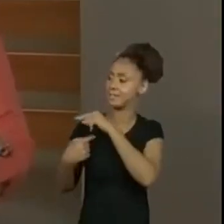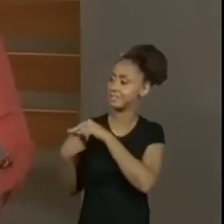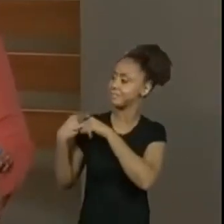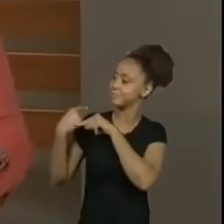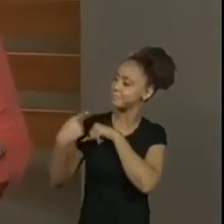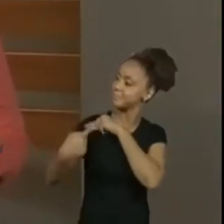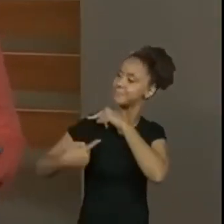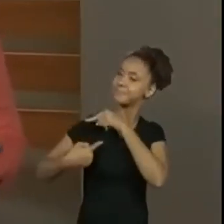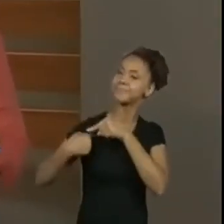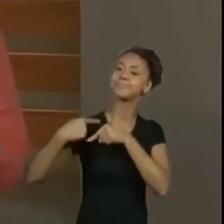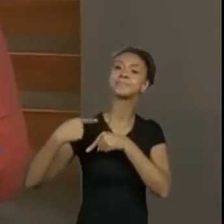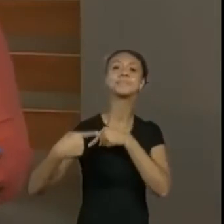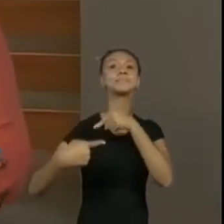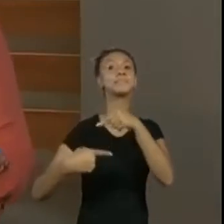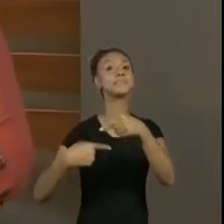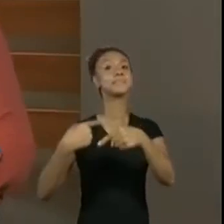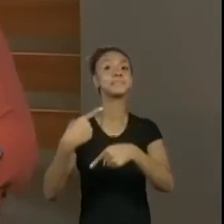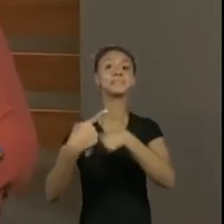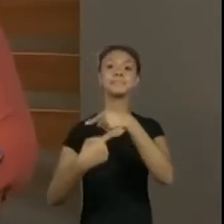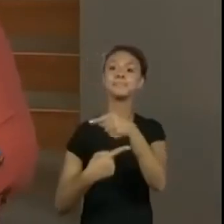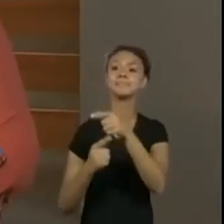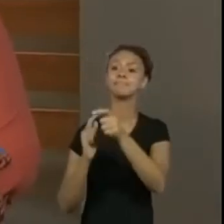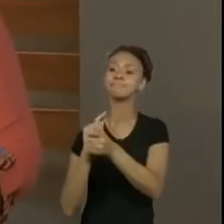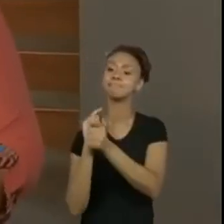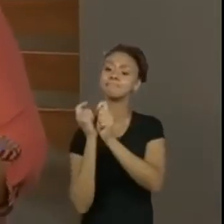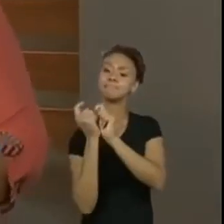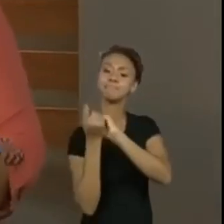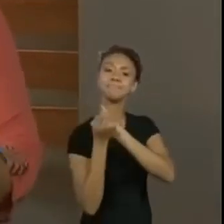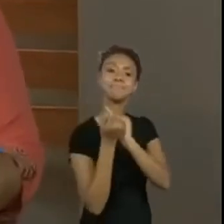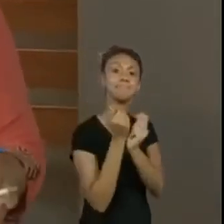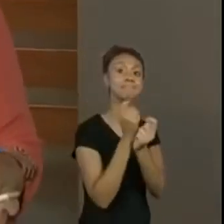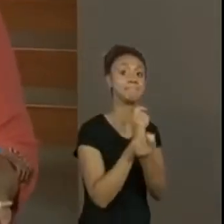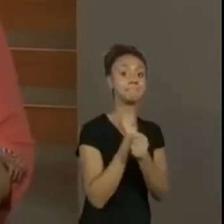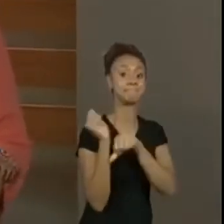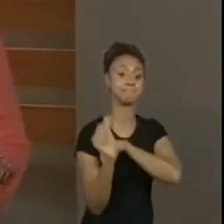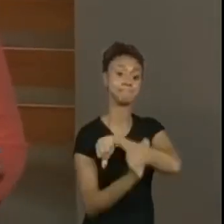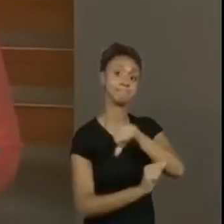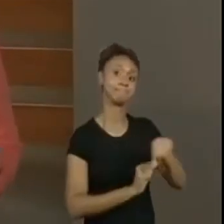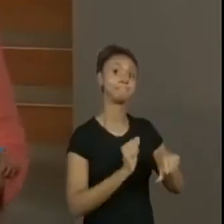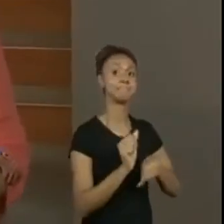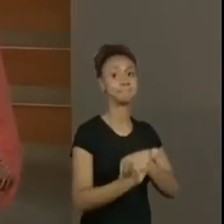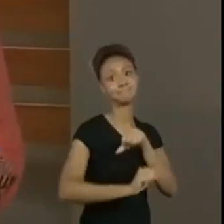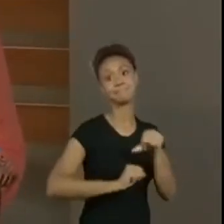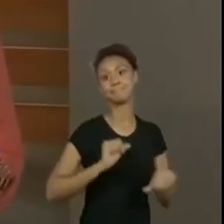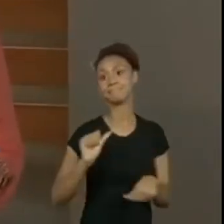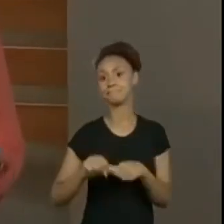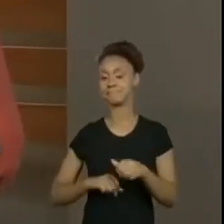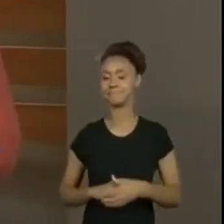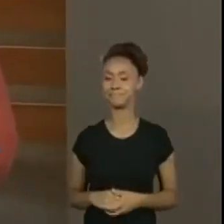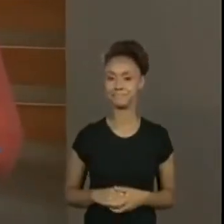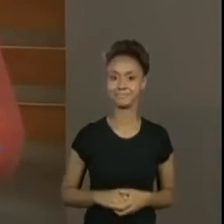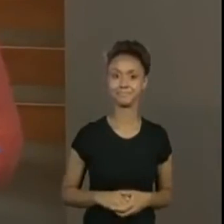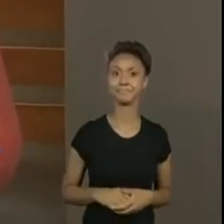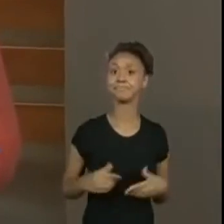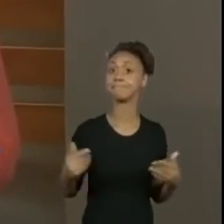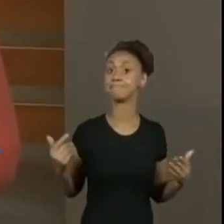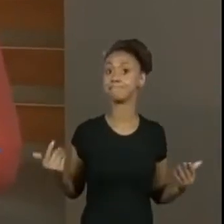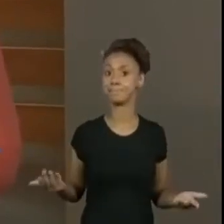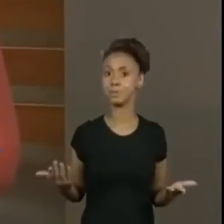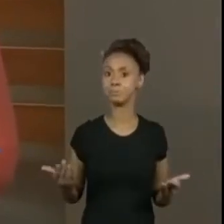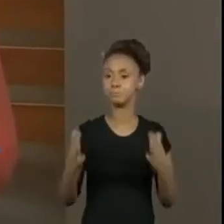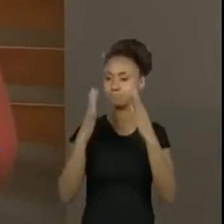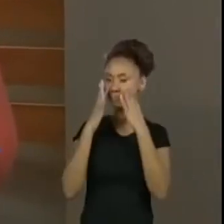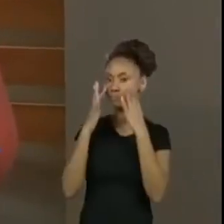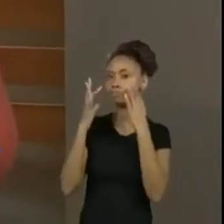geração para gerações e ali vai sofrendo as suas modificações de acordo com o ambiente que ela é praticada. Então, preste